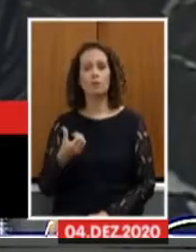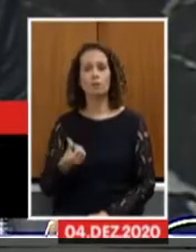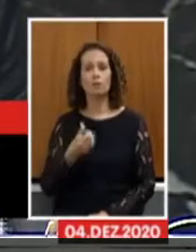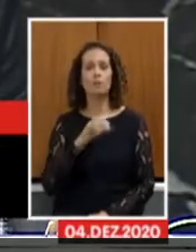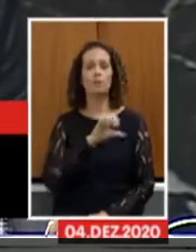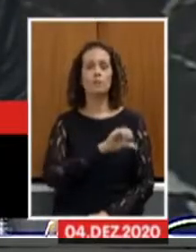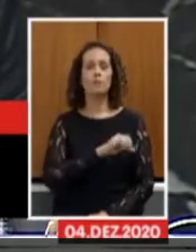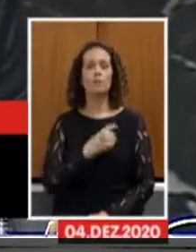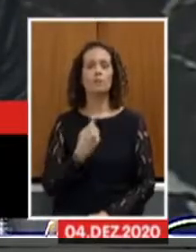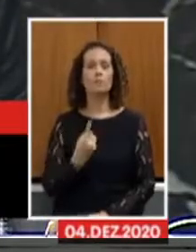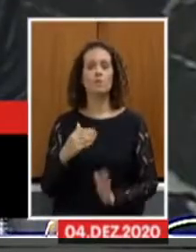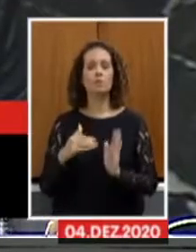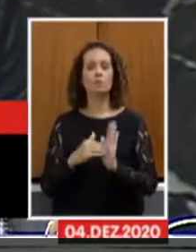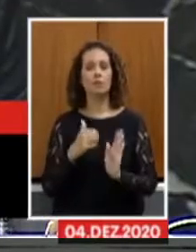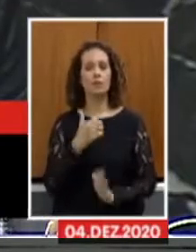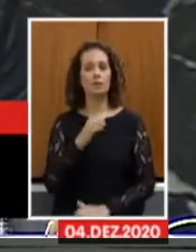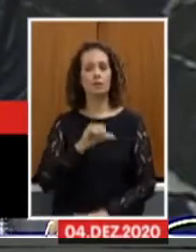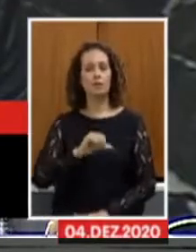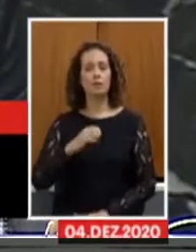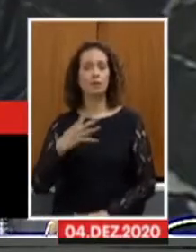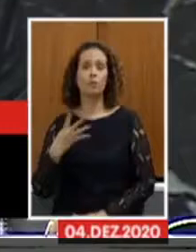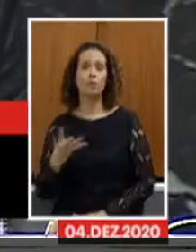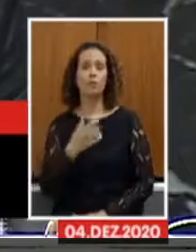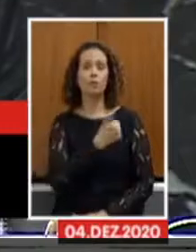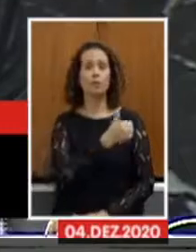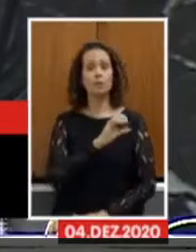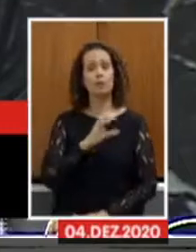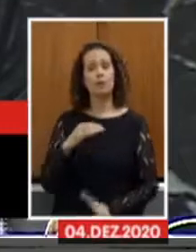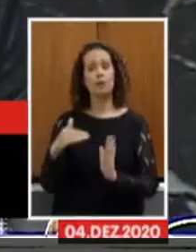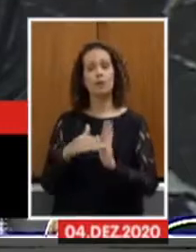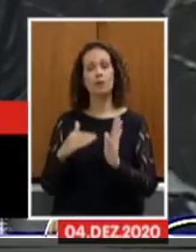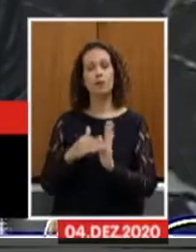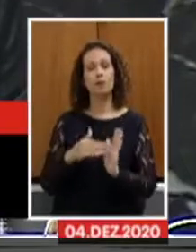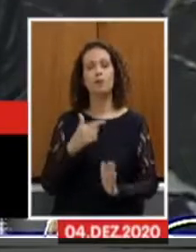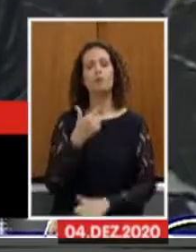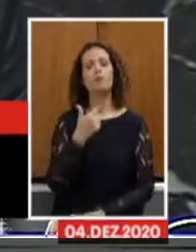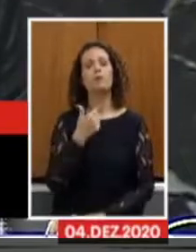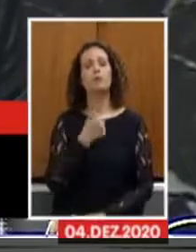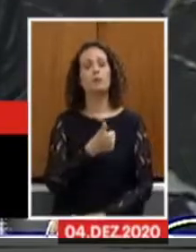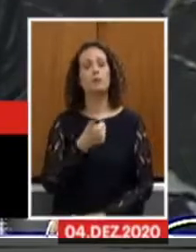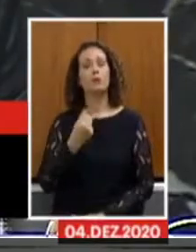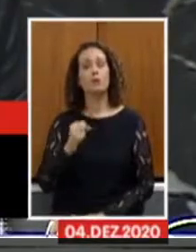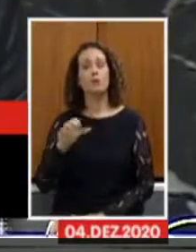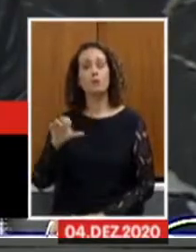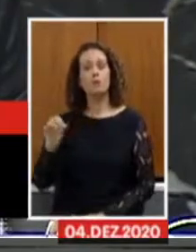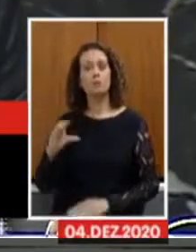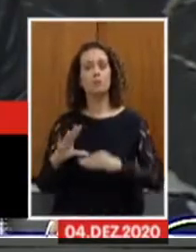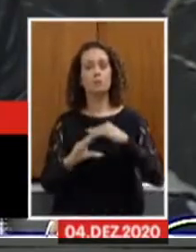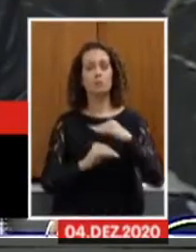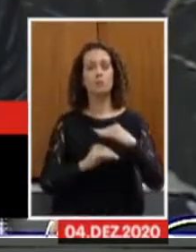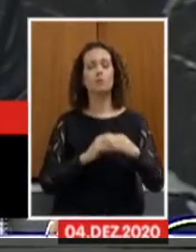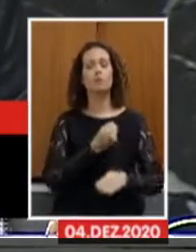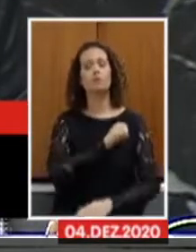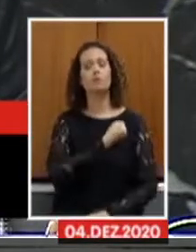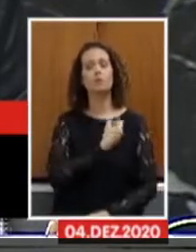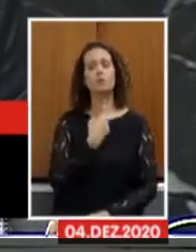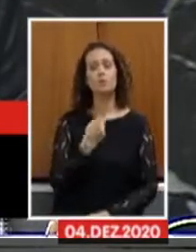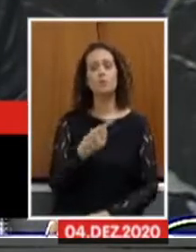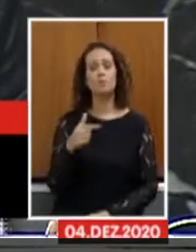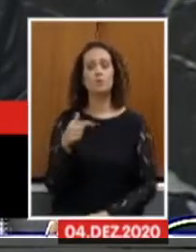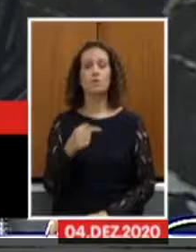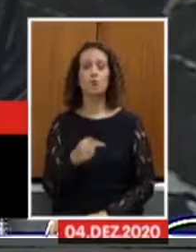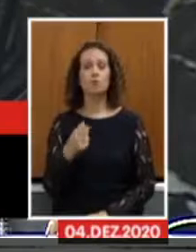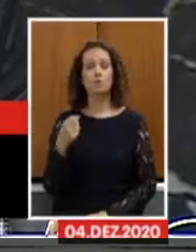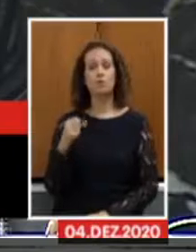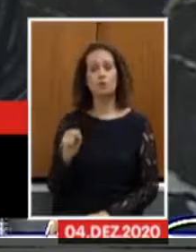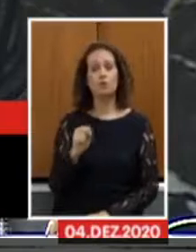a 94, 96 a 98 e 100 a 189, com as subemendas número 1, as emendas número 1, 7, 11,